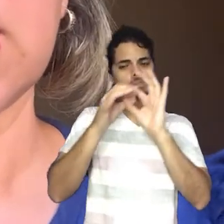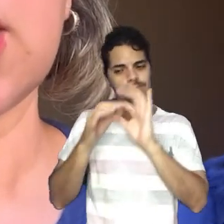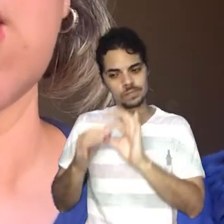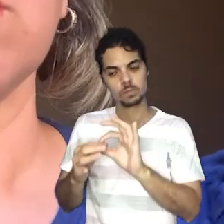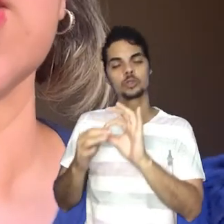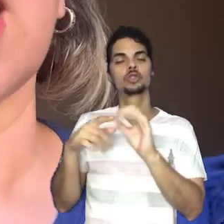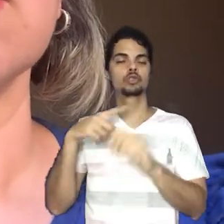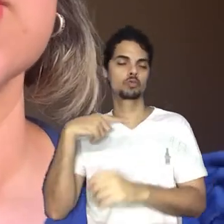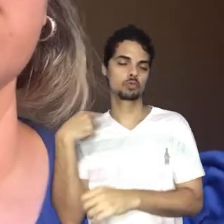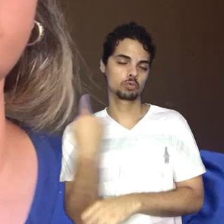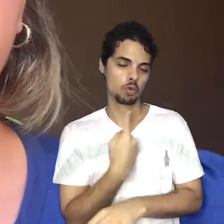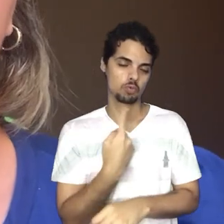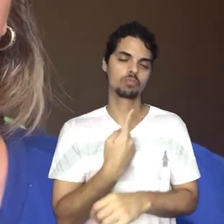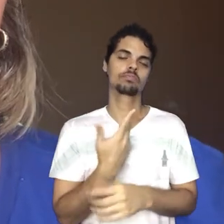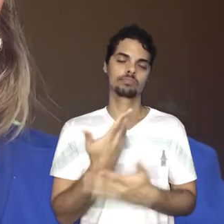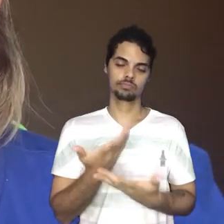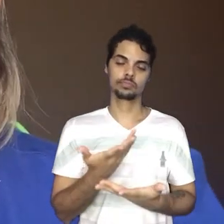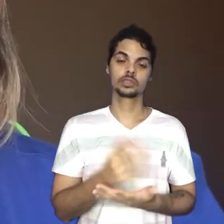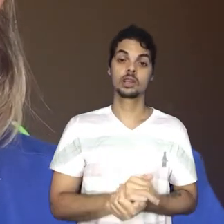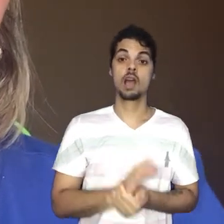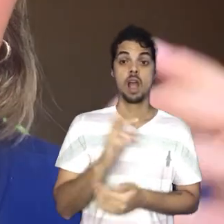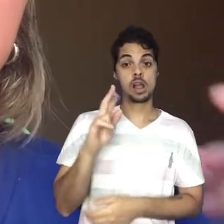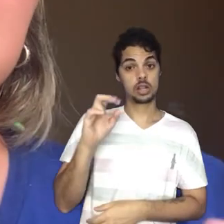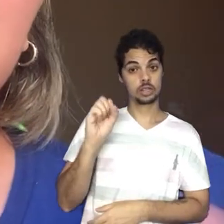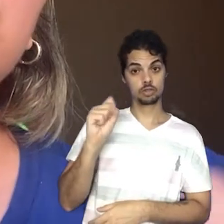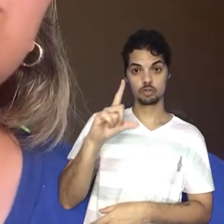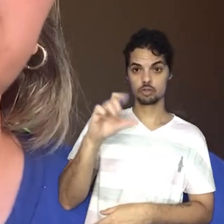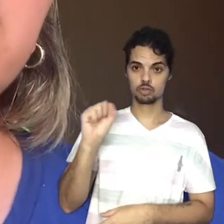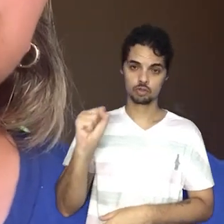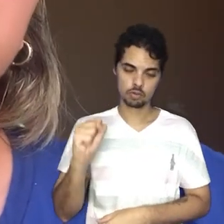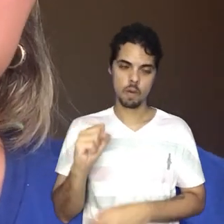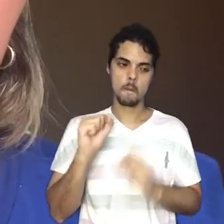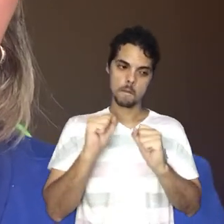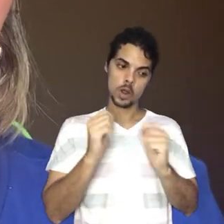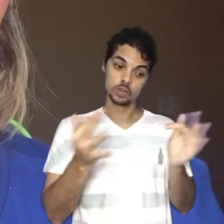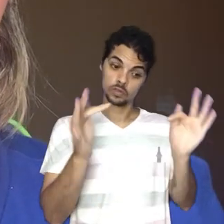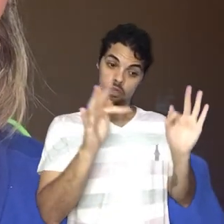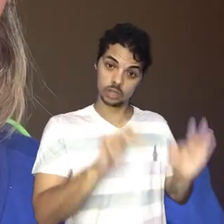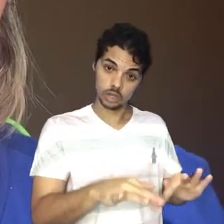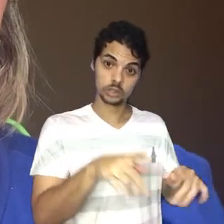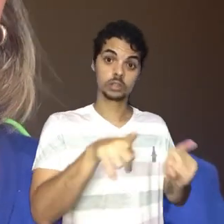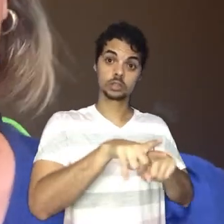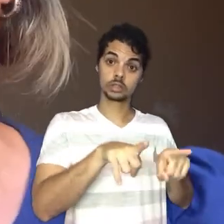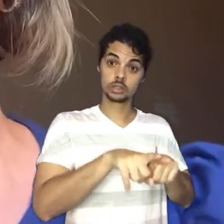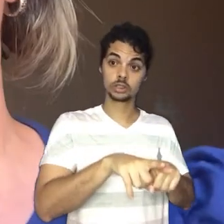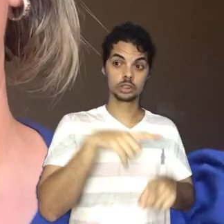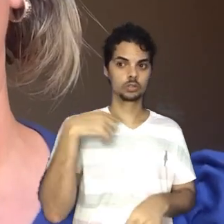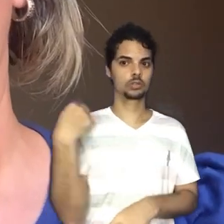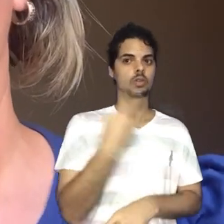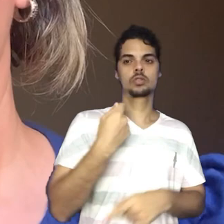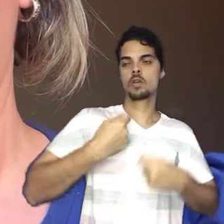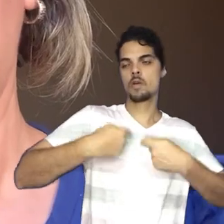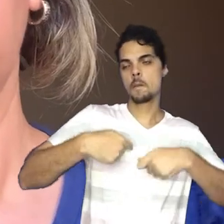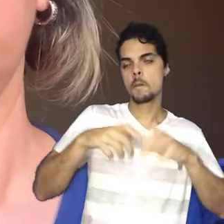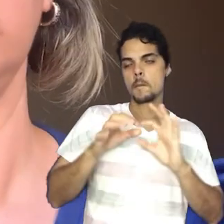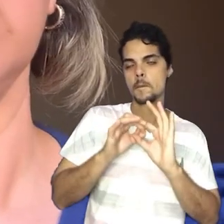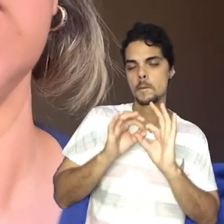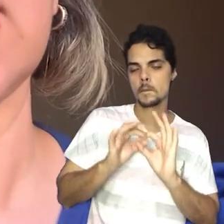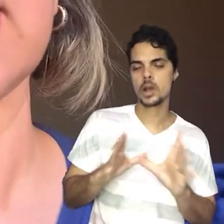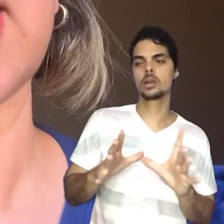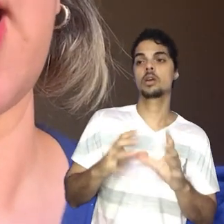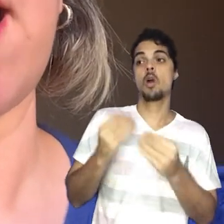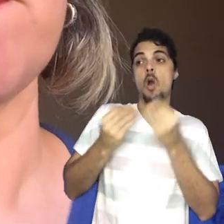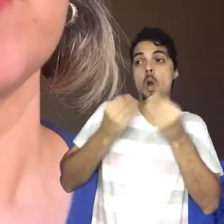E aí é o que Carlos Gabriel vai finalizar o texto e que a gente pode pensar até que ponto